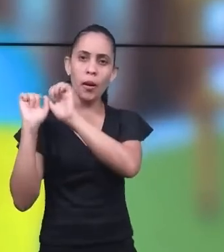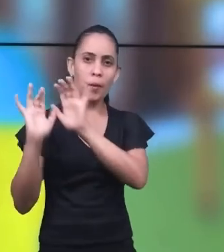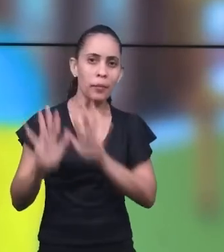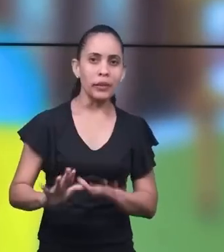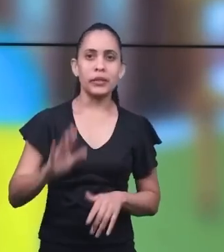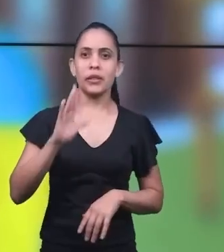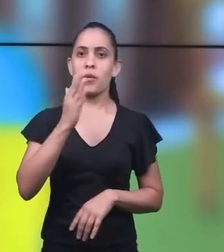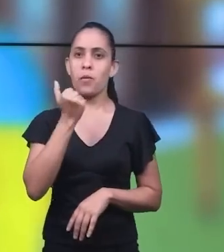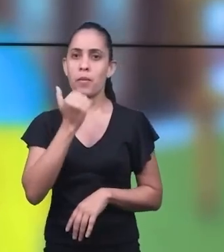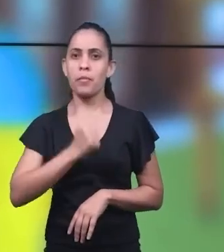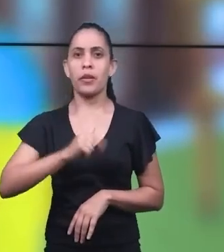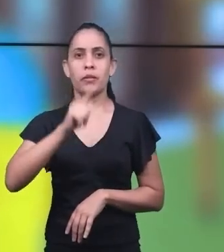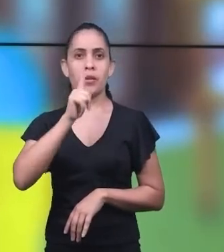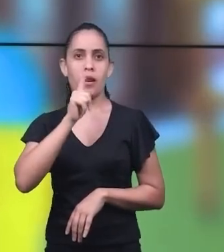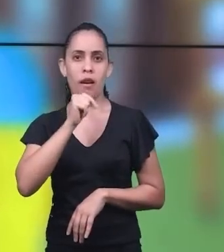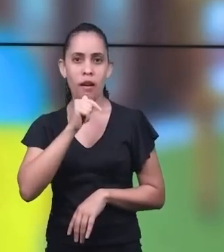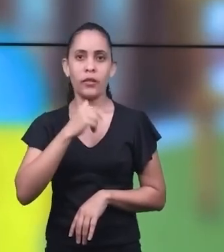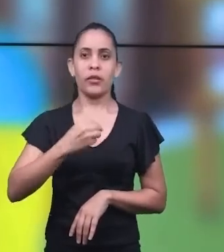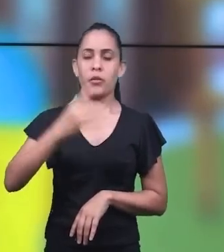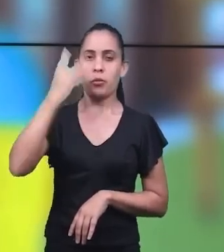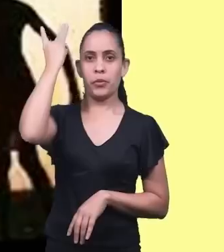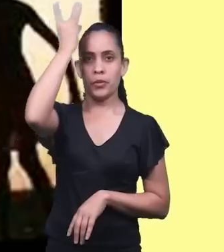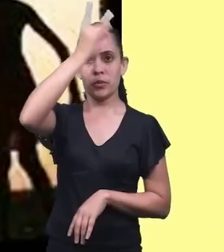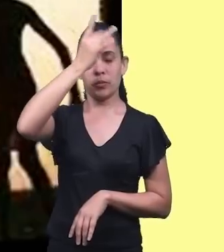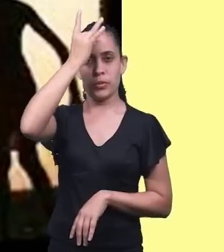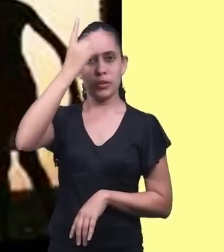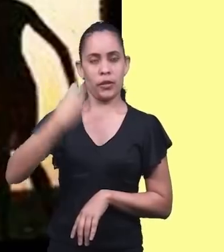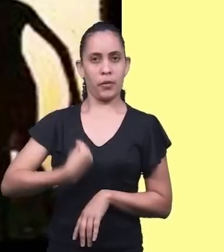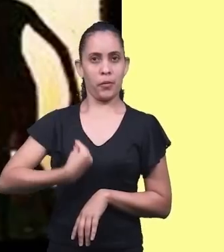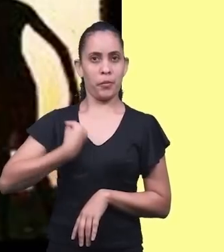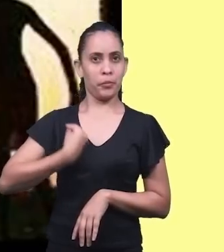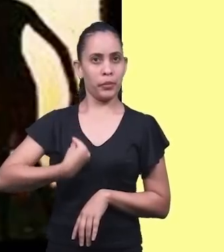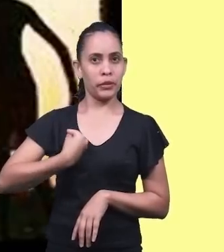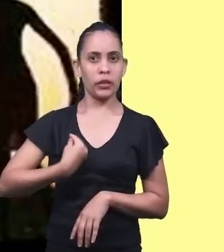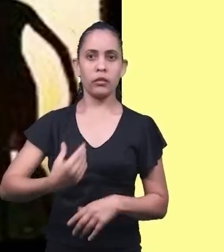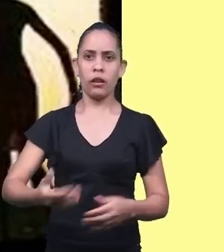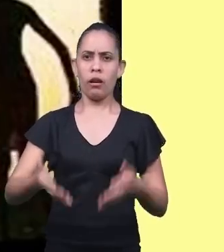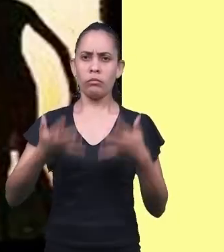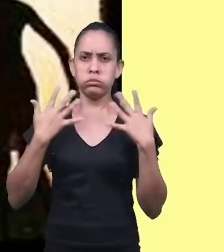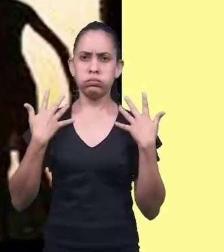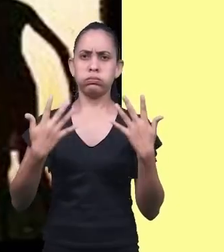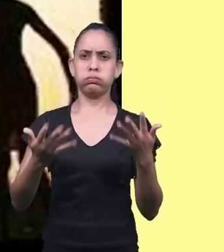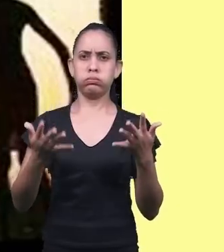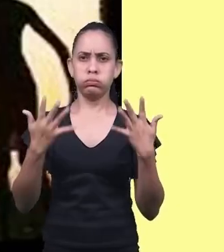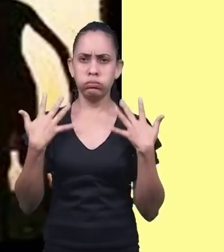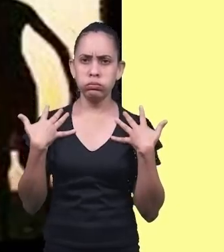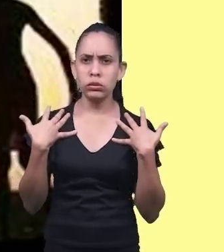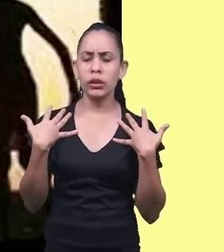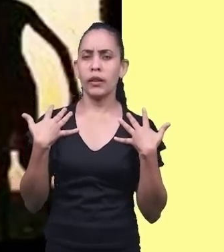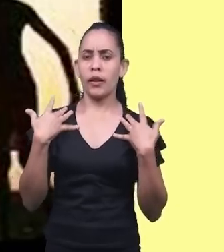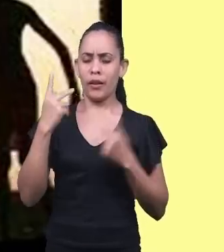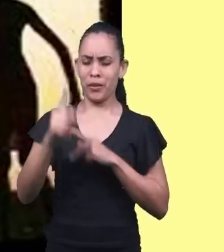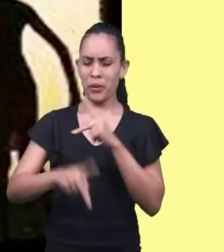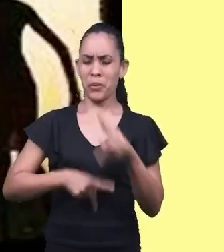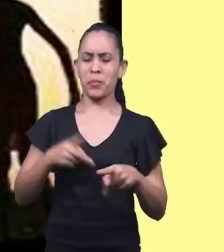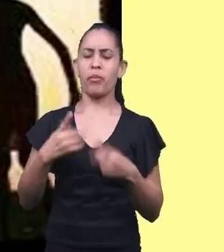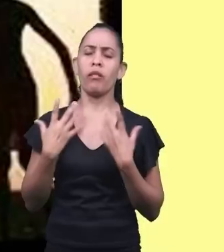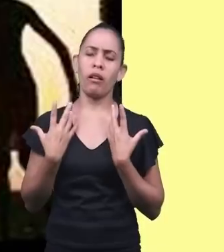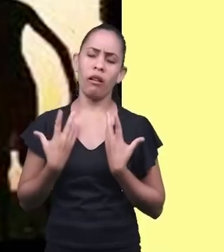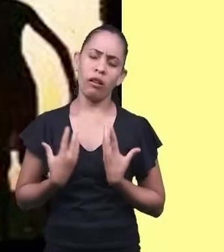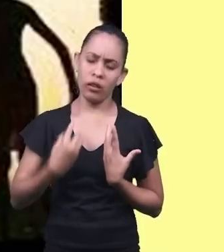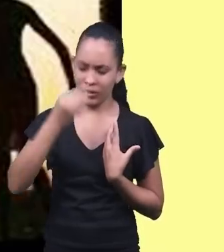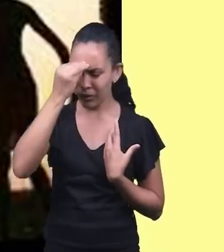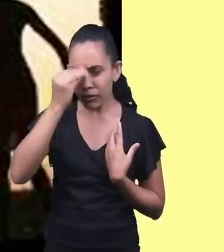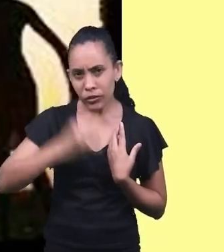água, havia a presença do Espírito Santo. O calor do deserto não foi capaz de derrotar o povo de